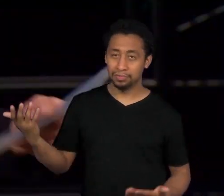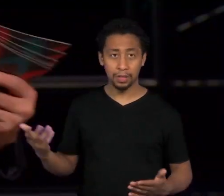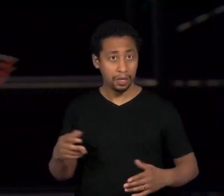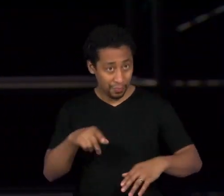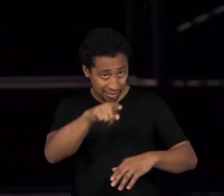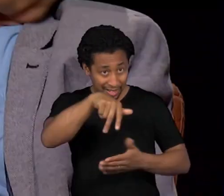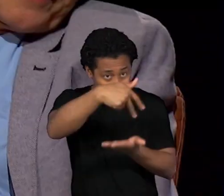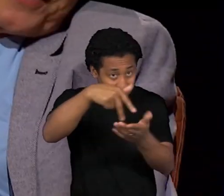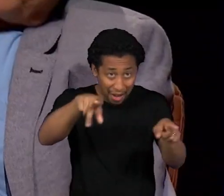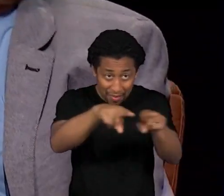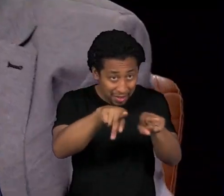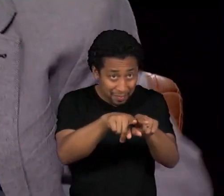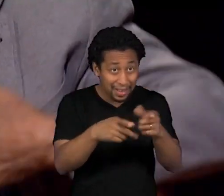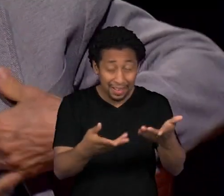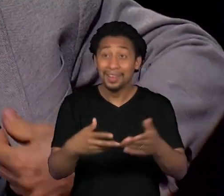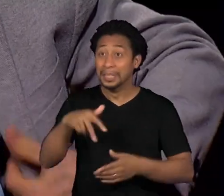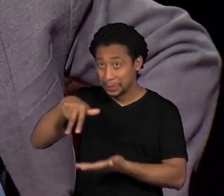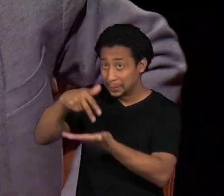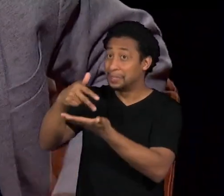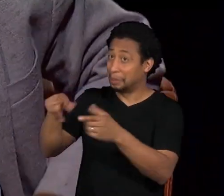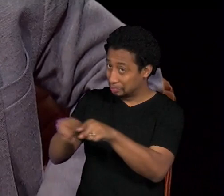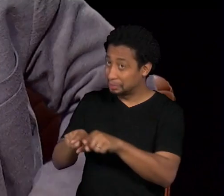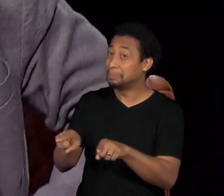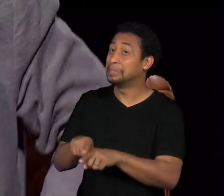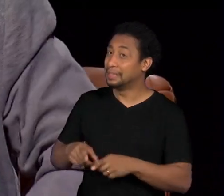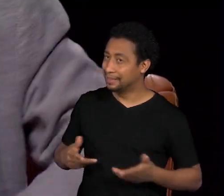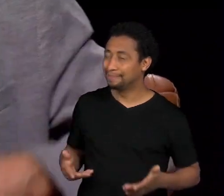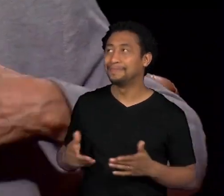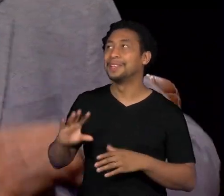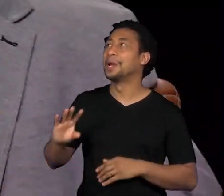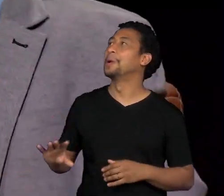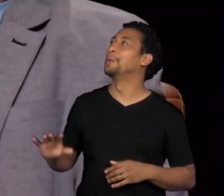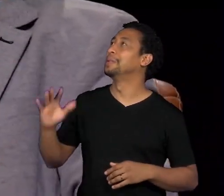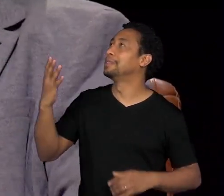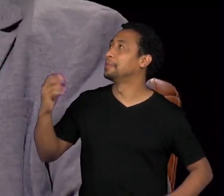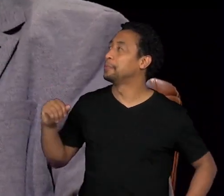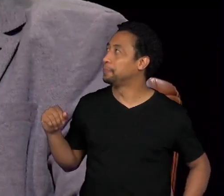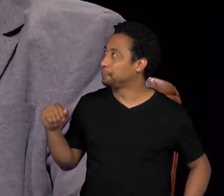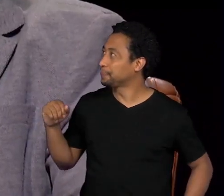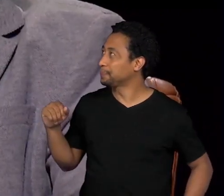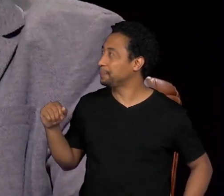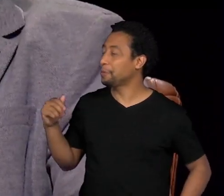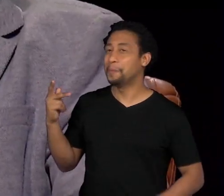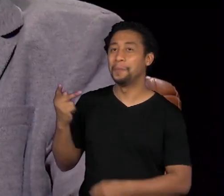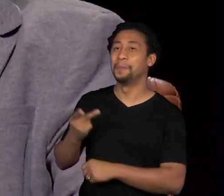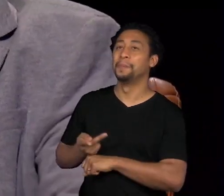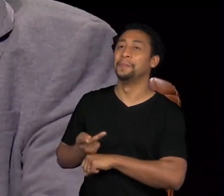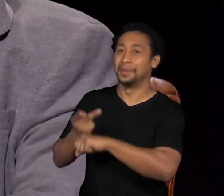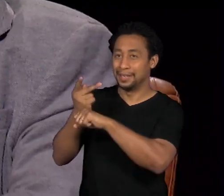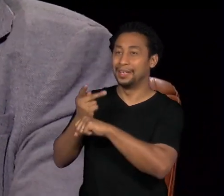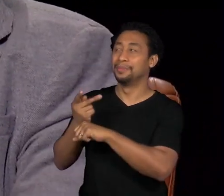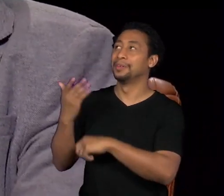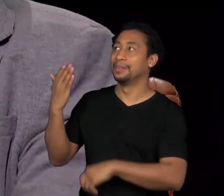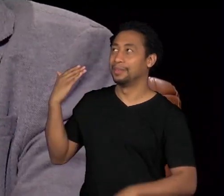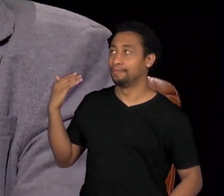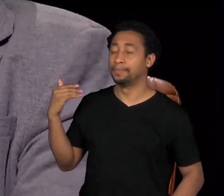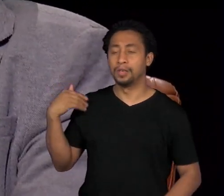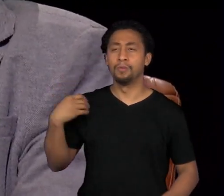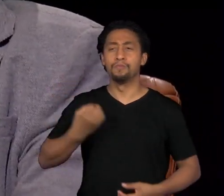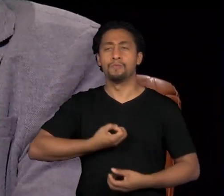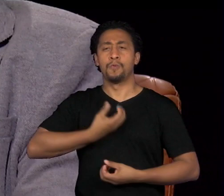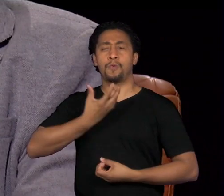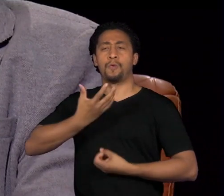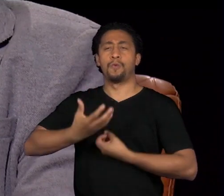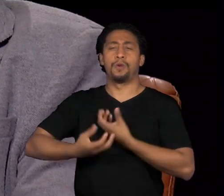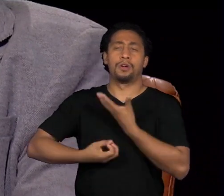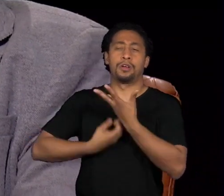corografia corografia e tudo né ganhei uma vez sabe o que olha recitando o poema de Vinícius de Moraes O Operário